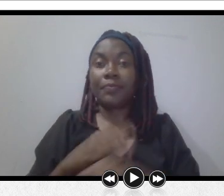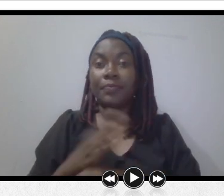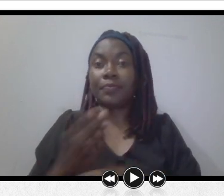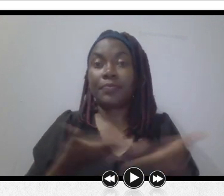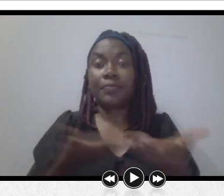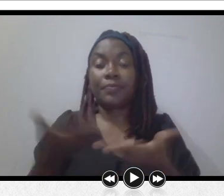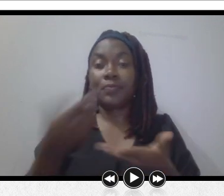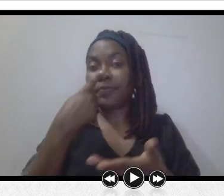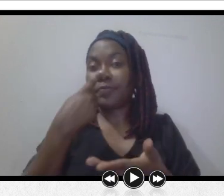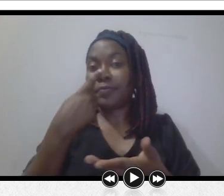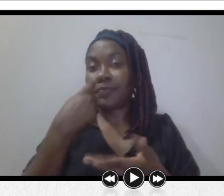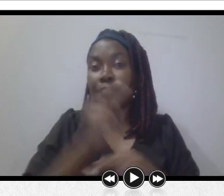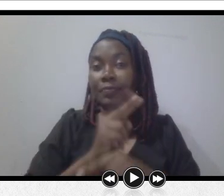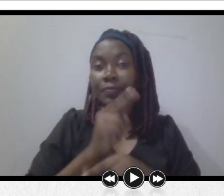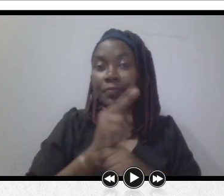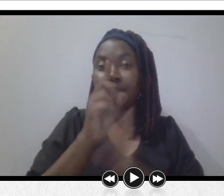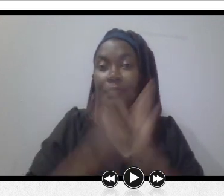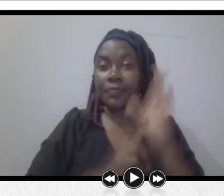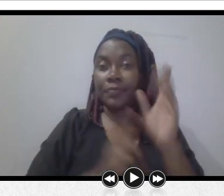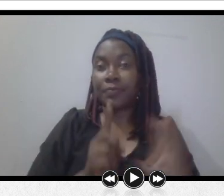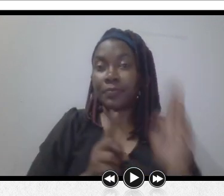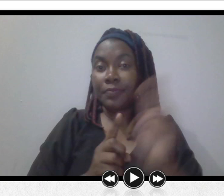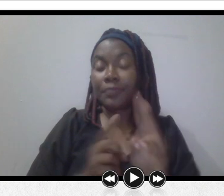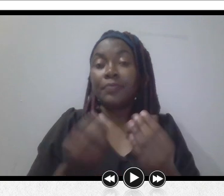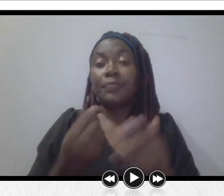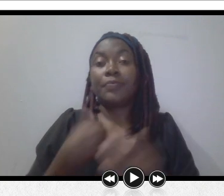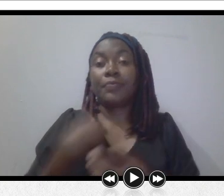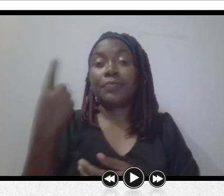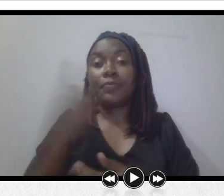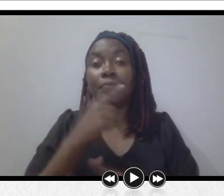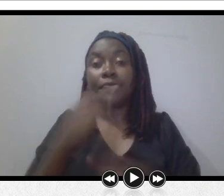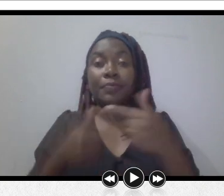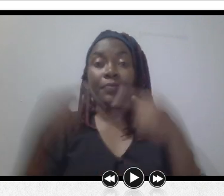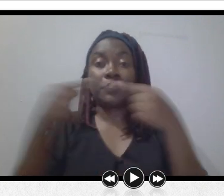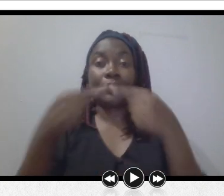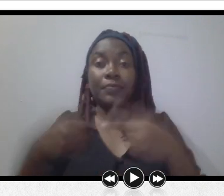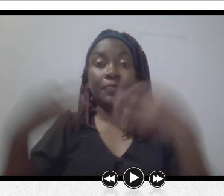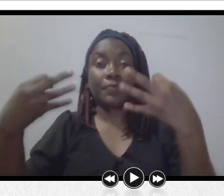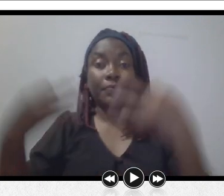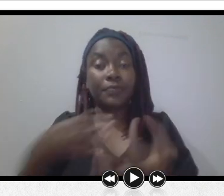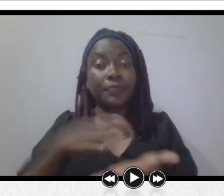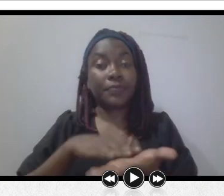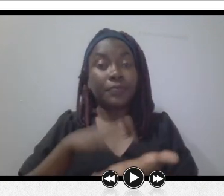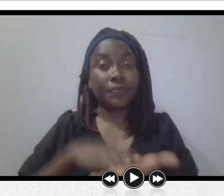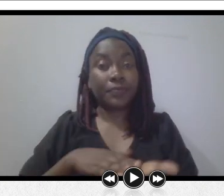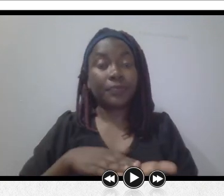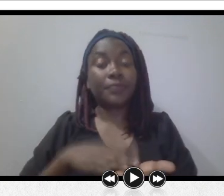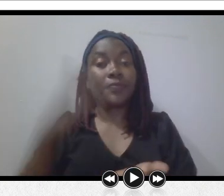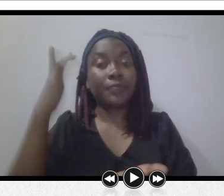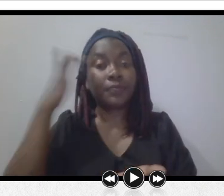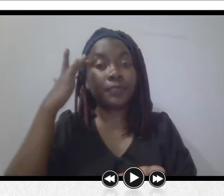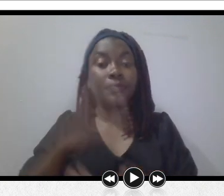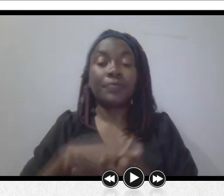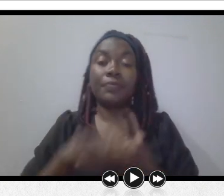muito próxima de defesa dos direitos do usuário para que eu tenha um serviço adequado e tenha tarifas módicas, né? Então,